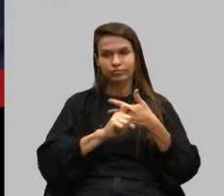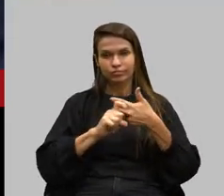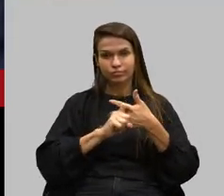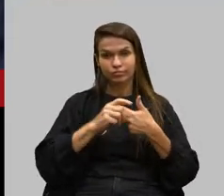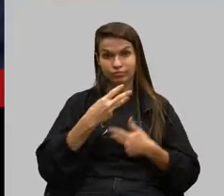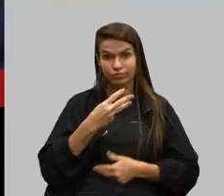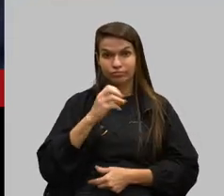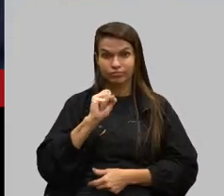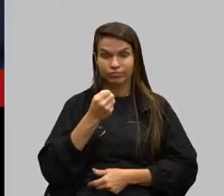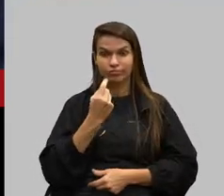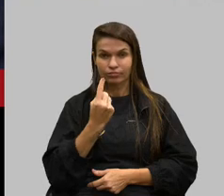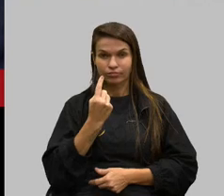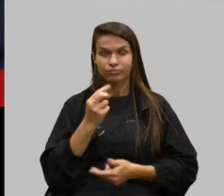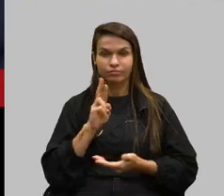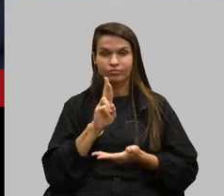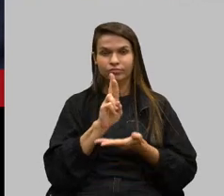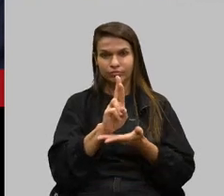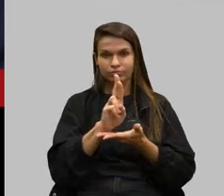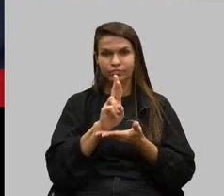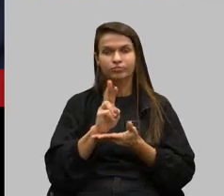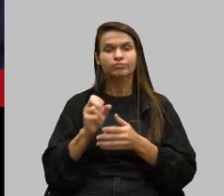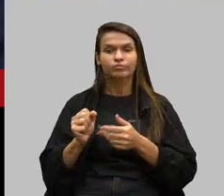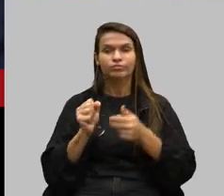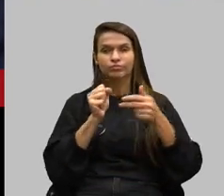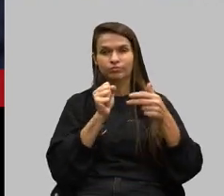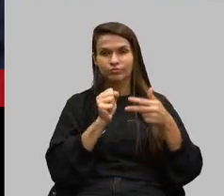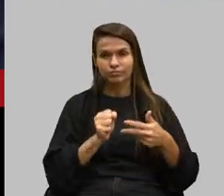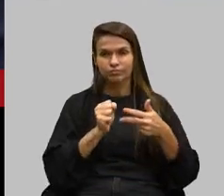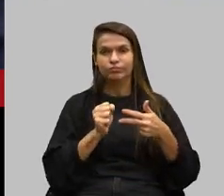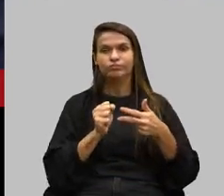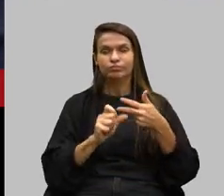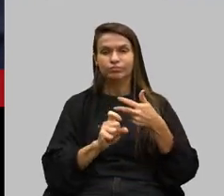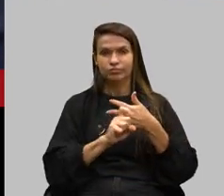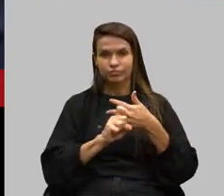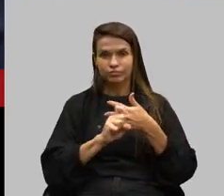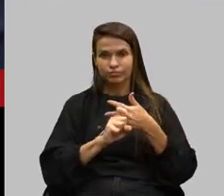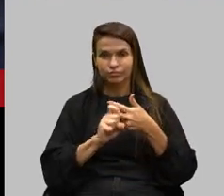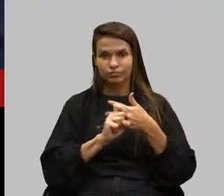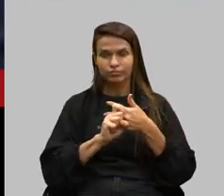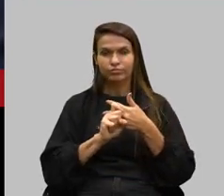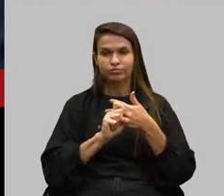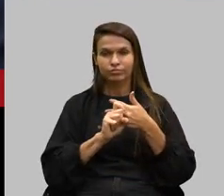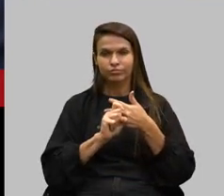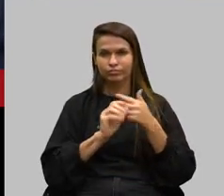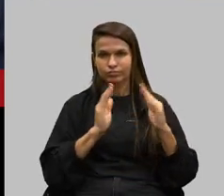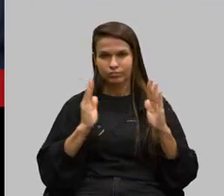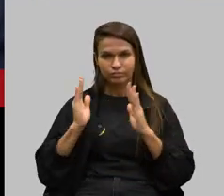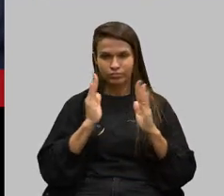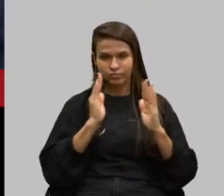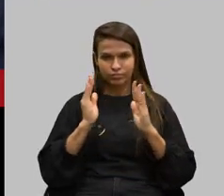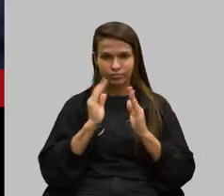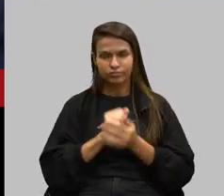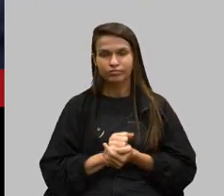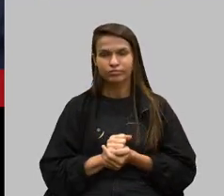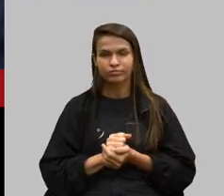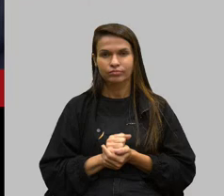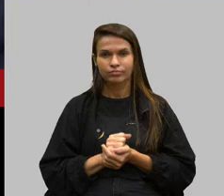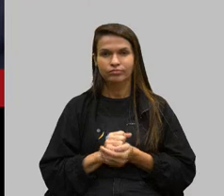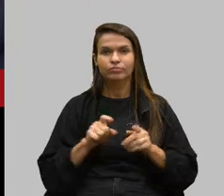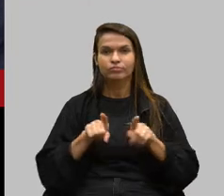381 representantes do Poder Executivo durante esse período requerimentos